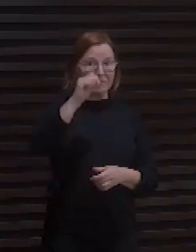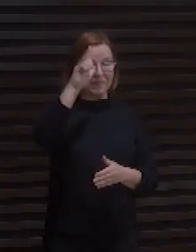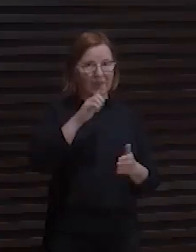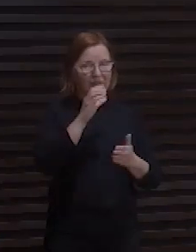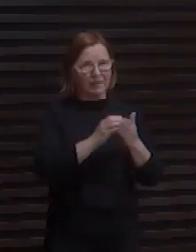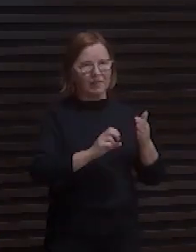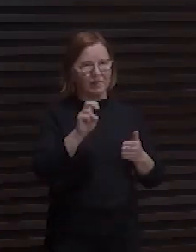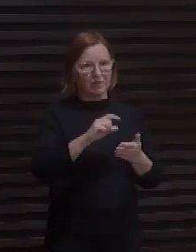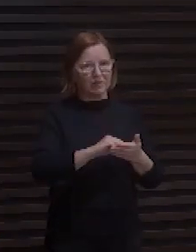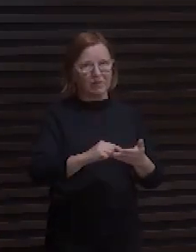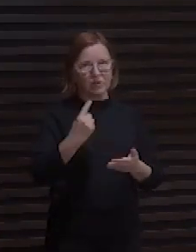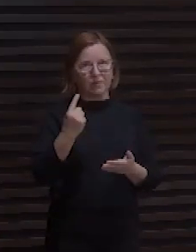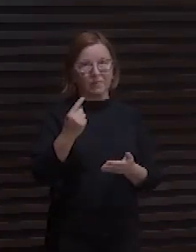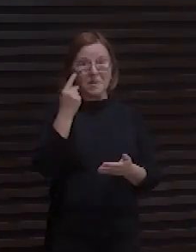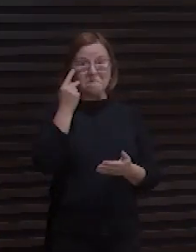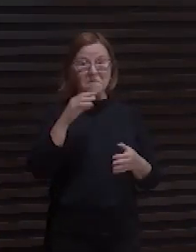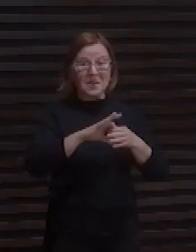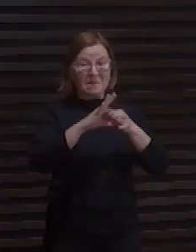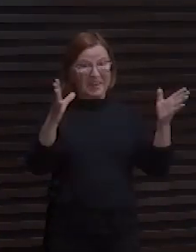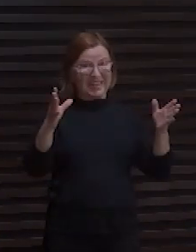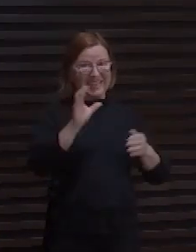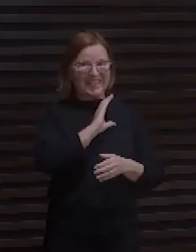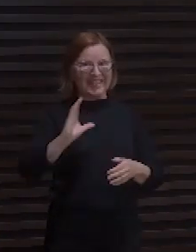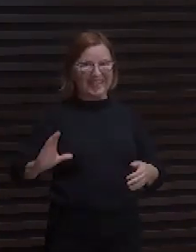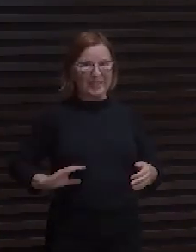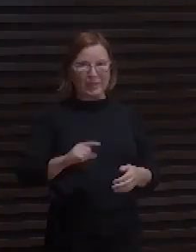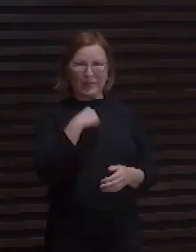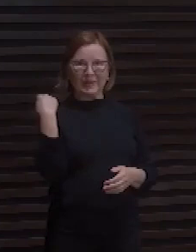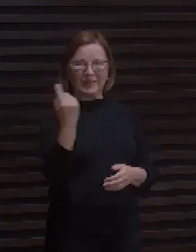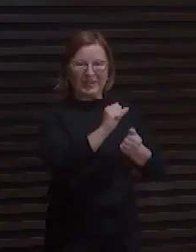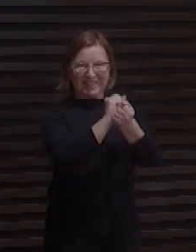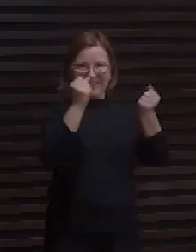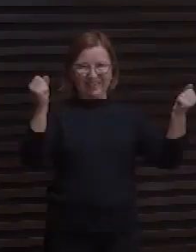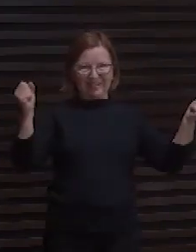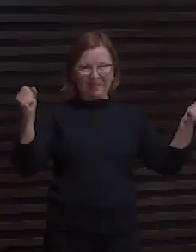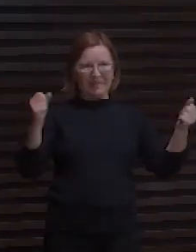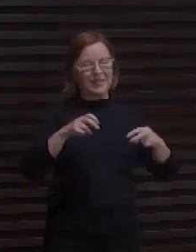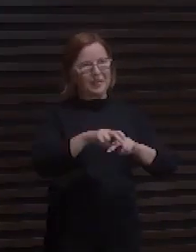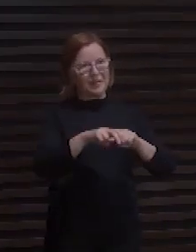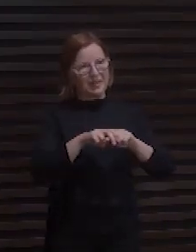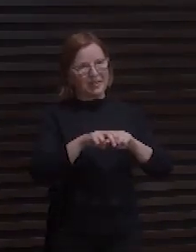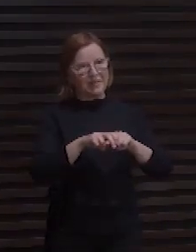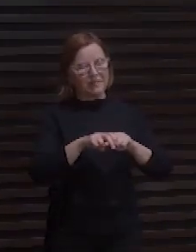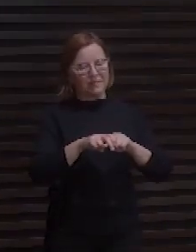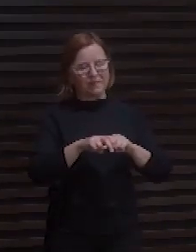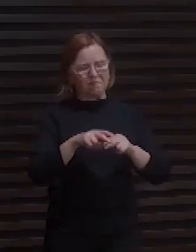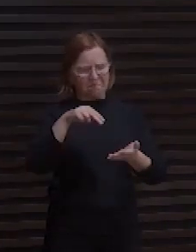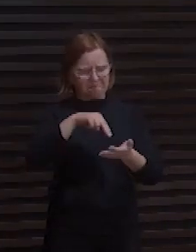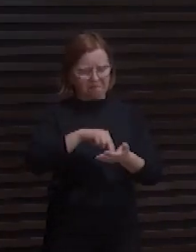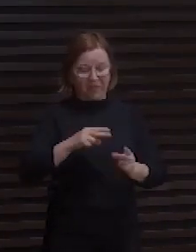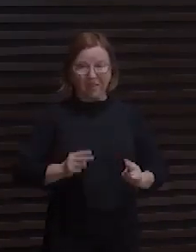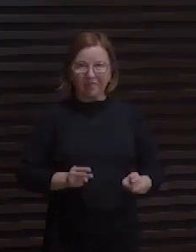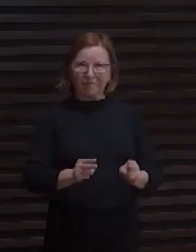5:1. Para a liberdade foi que Cristo nos libertou. Por isso, permaneçam